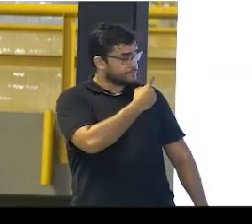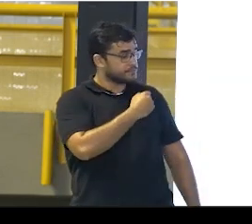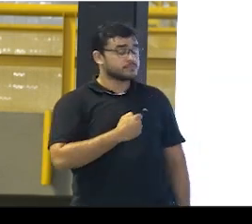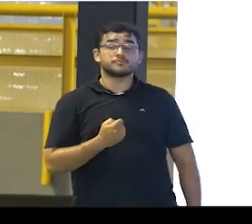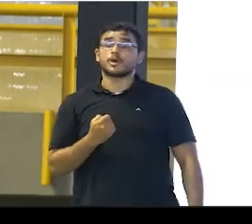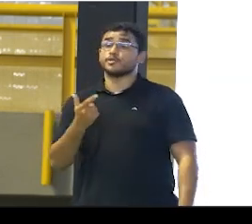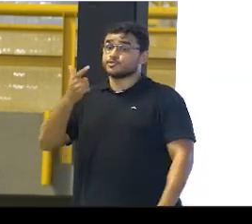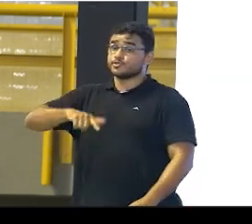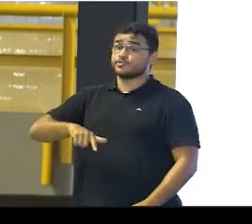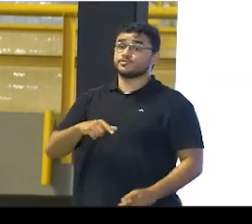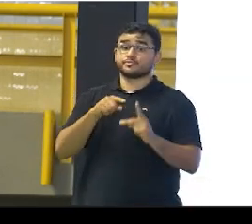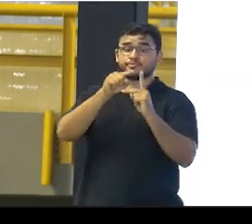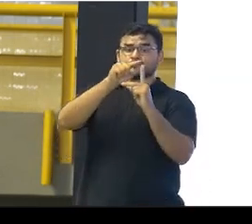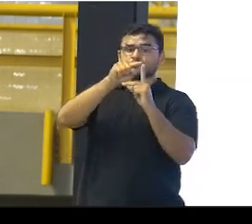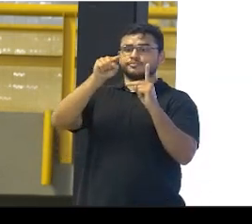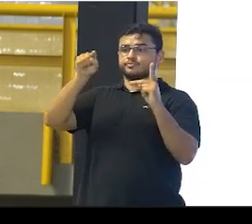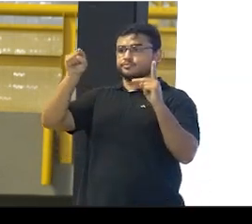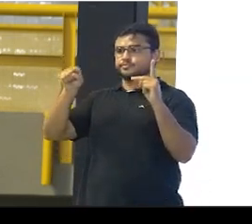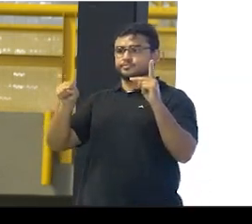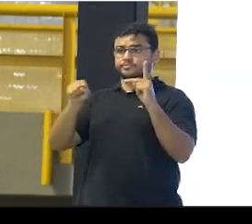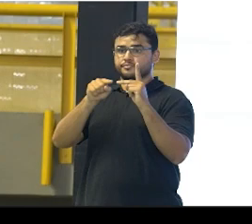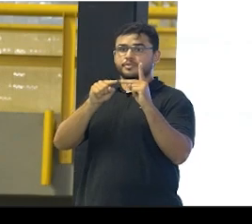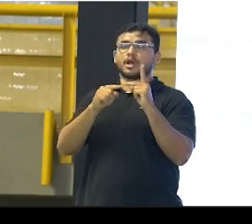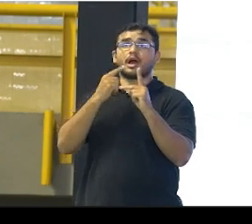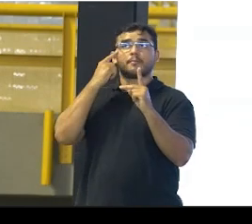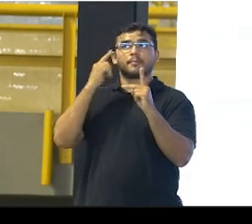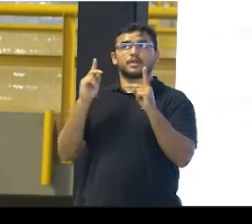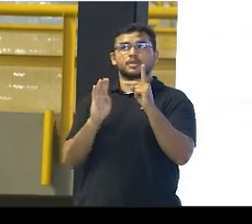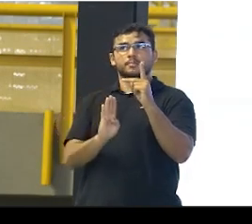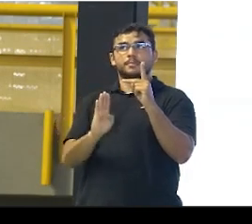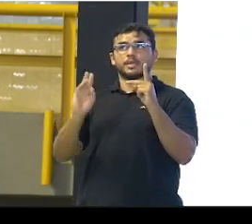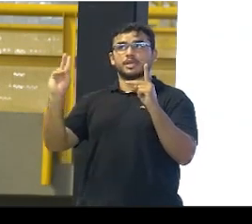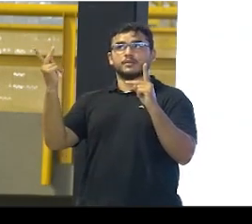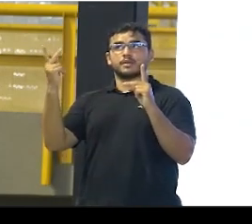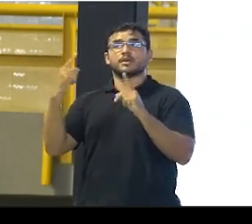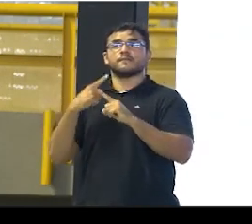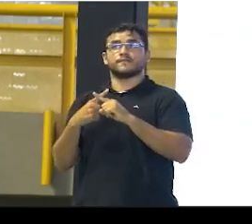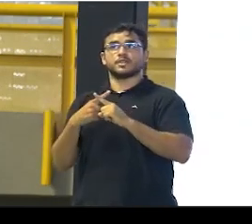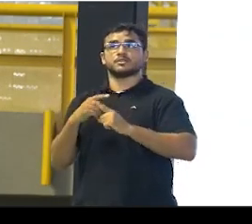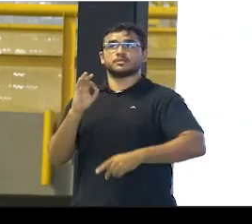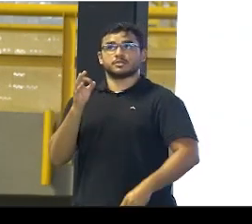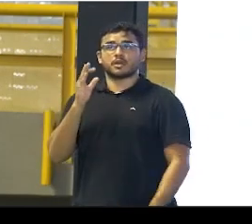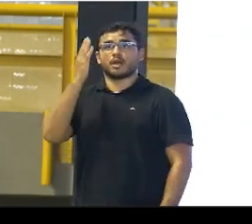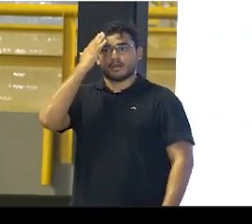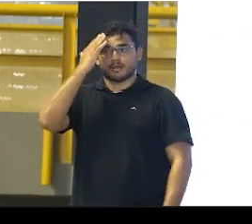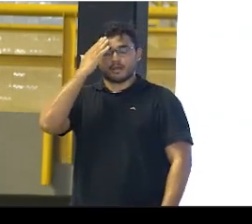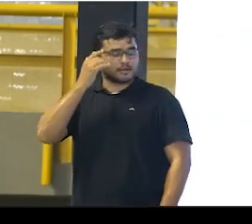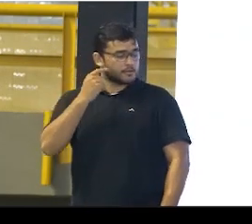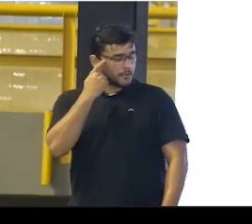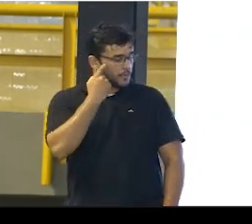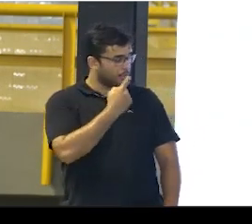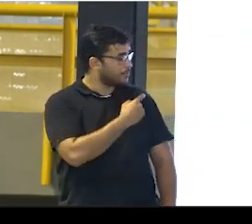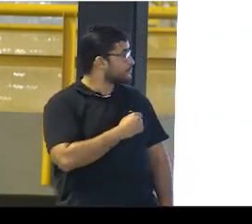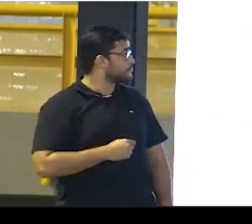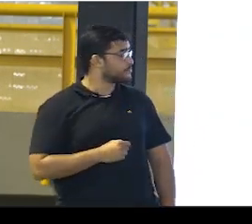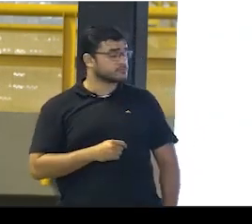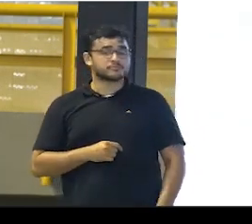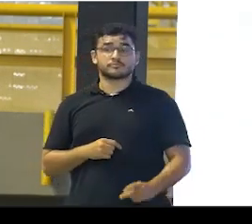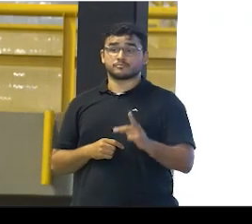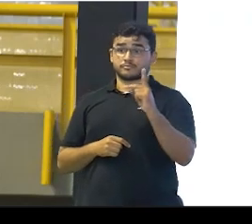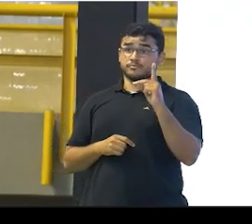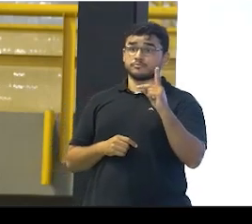fossem 3 quarteirões de largura e 5 quarteirões de profundidade. Seria enorme. Então é importante